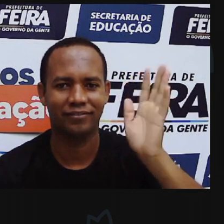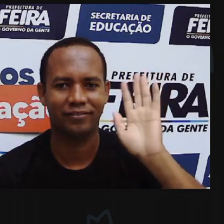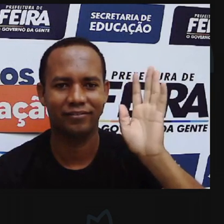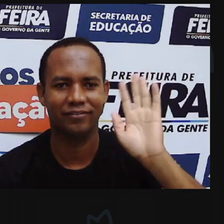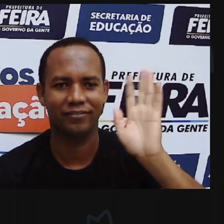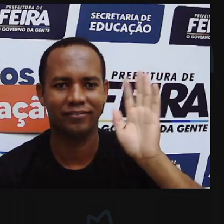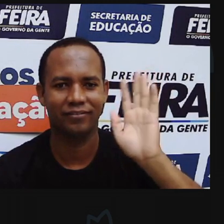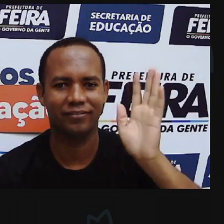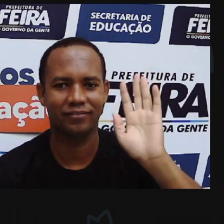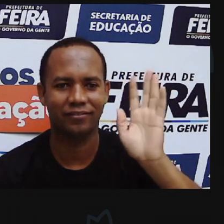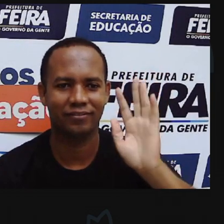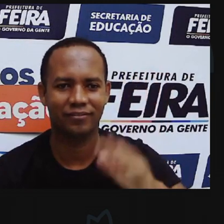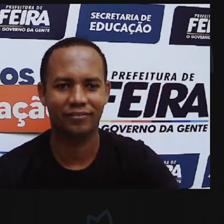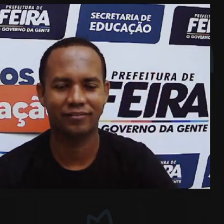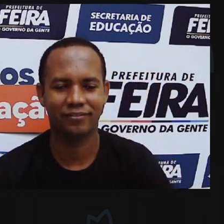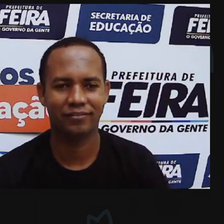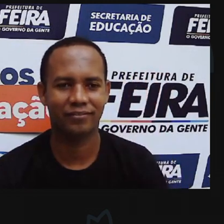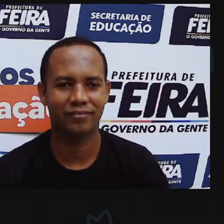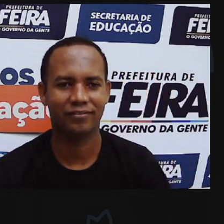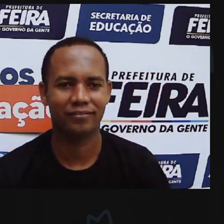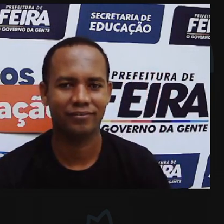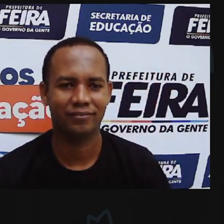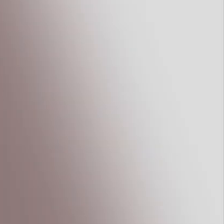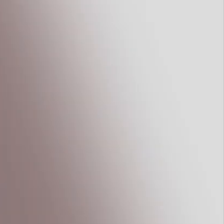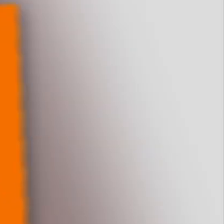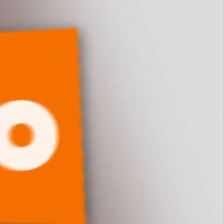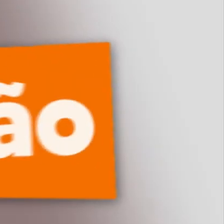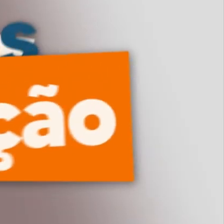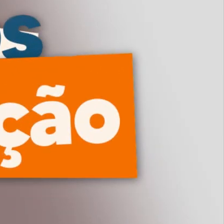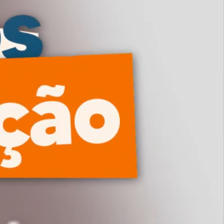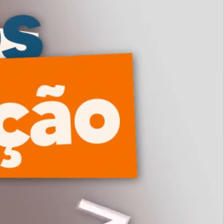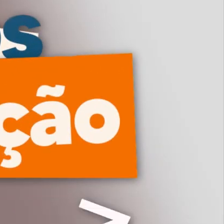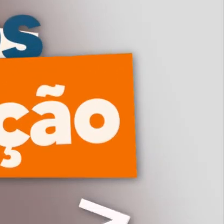há muito tempo, certo? Se cuidem. Beijo.